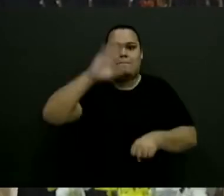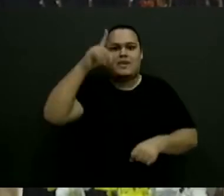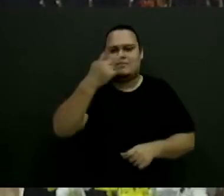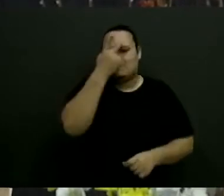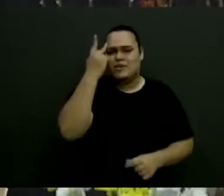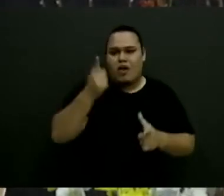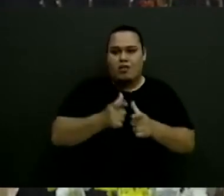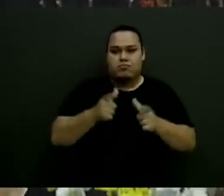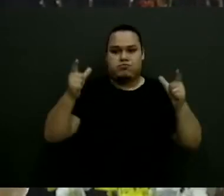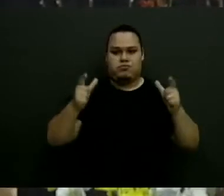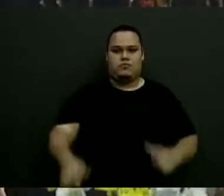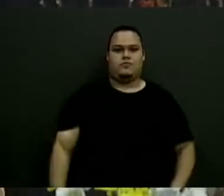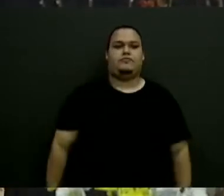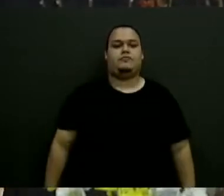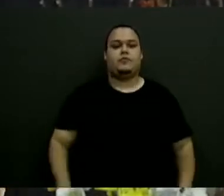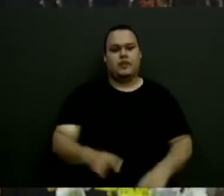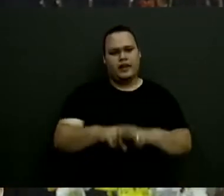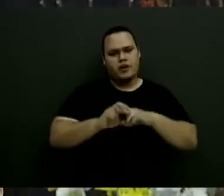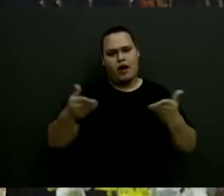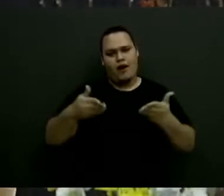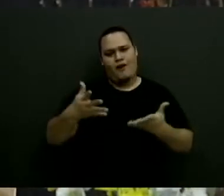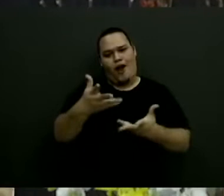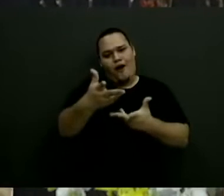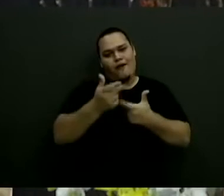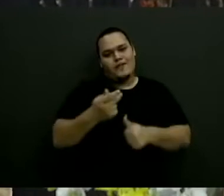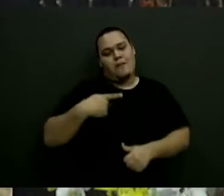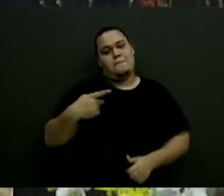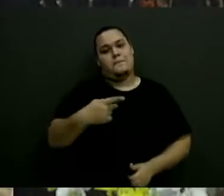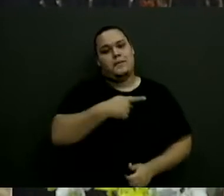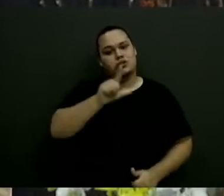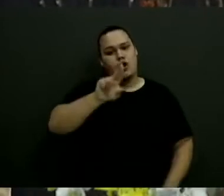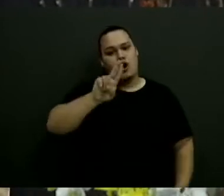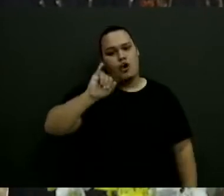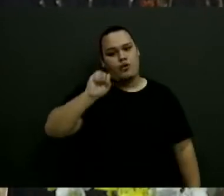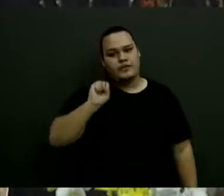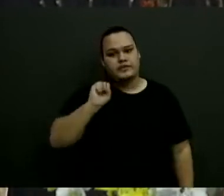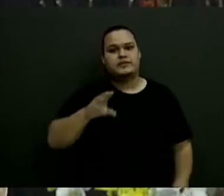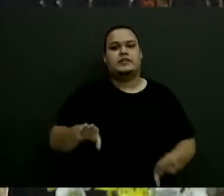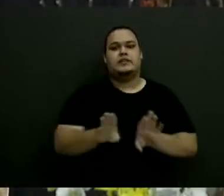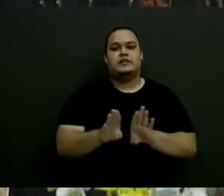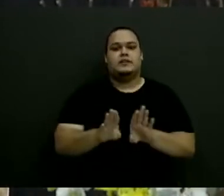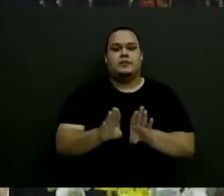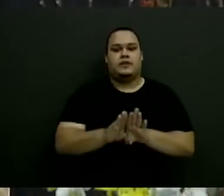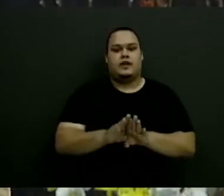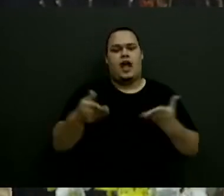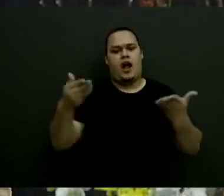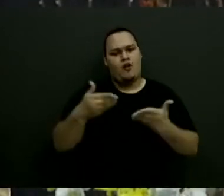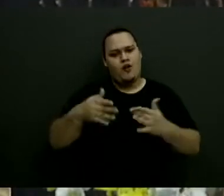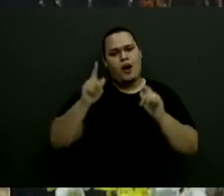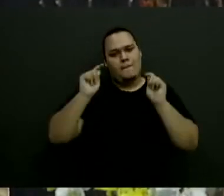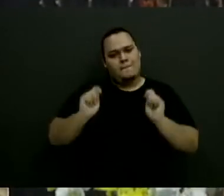Pastor Luiz Ferreira, muito amigo também do pastor Misael. Por gentileza, pastor